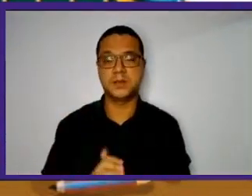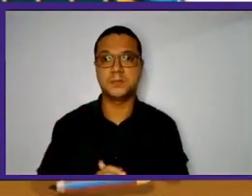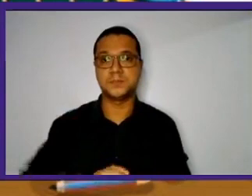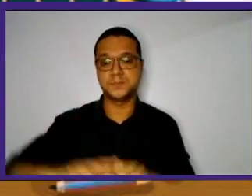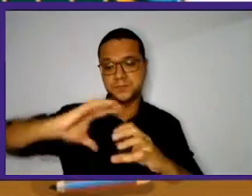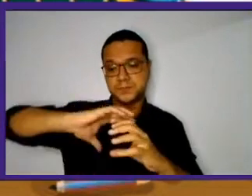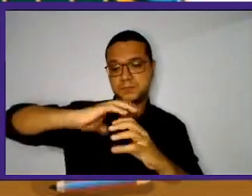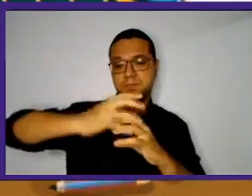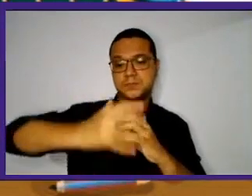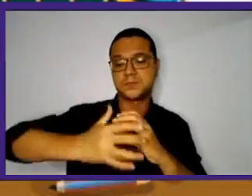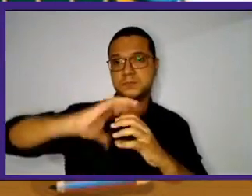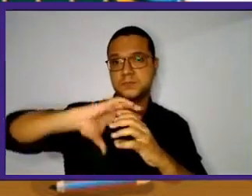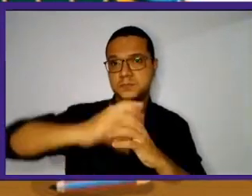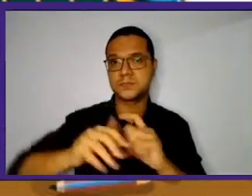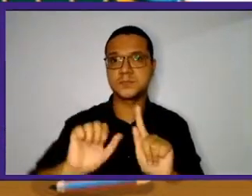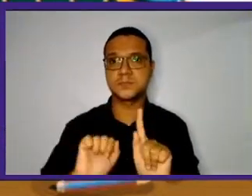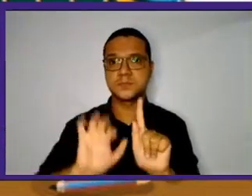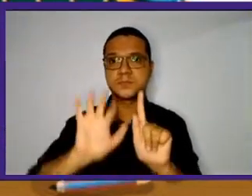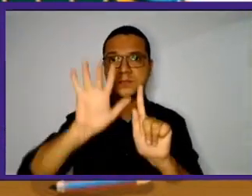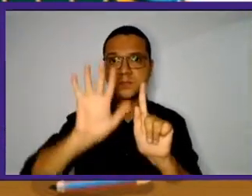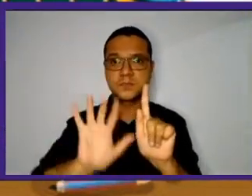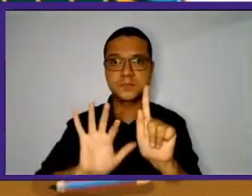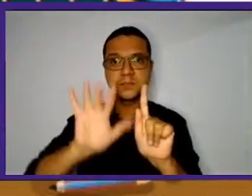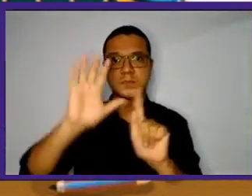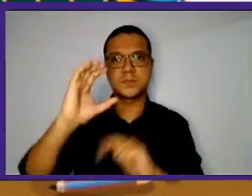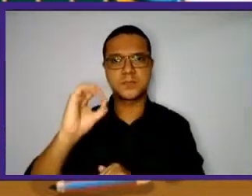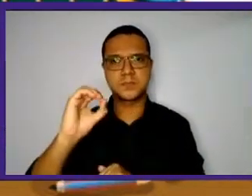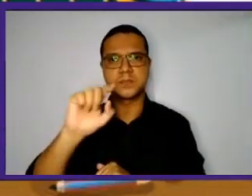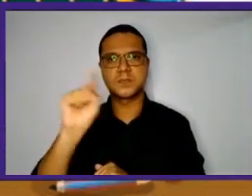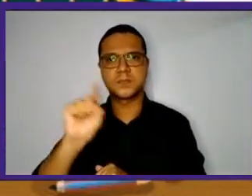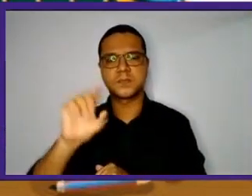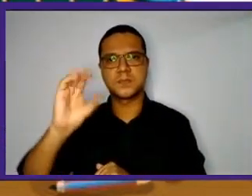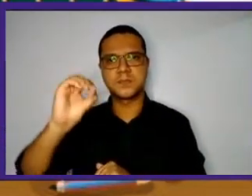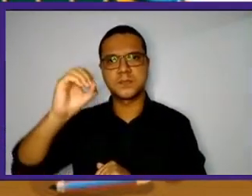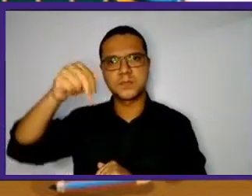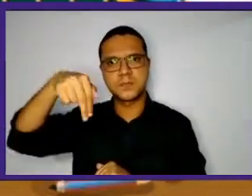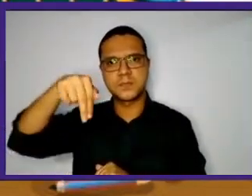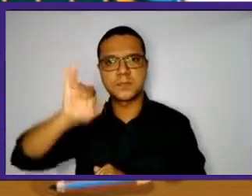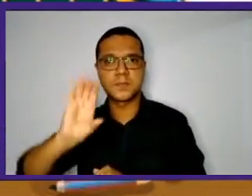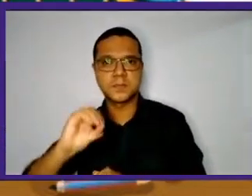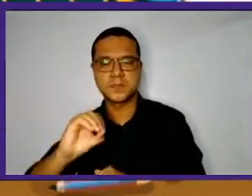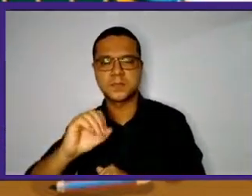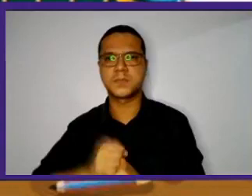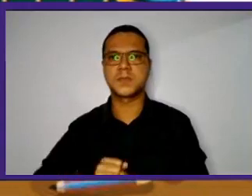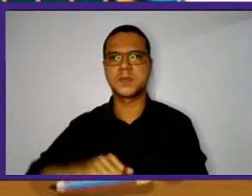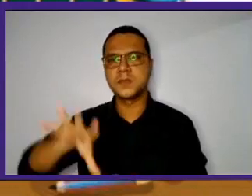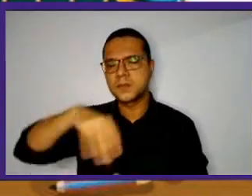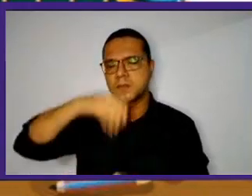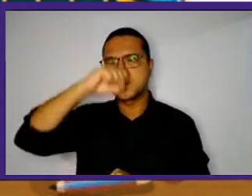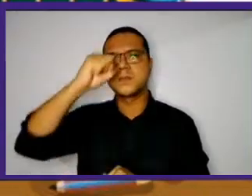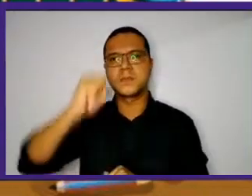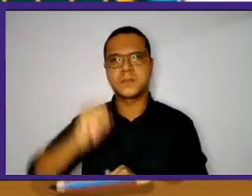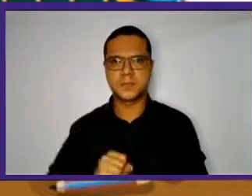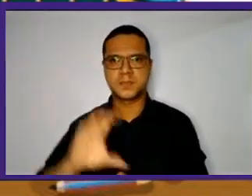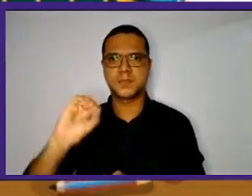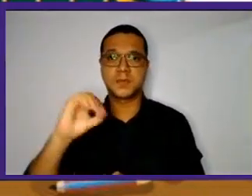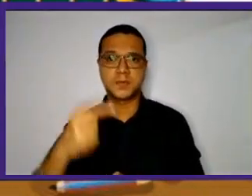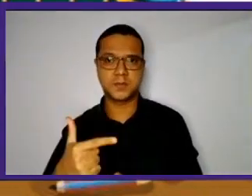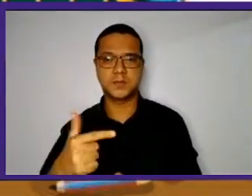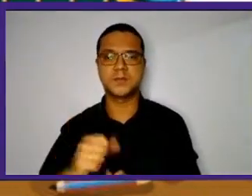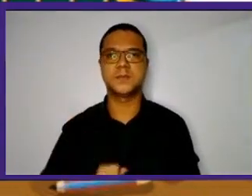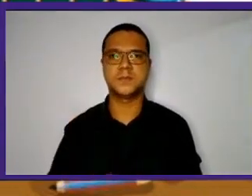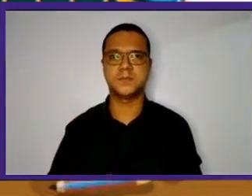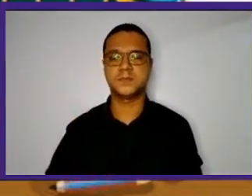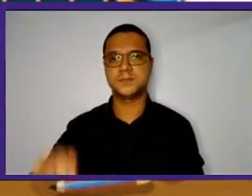é justamente formada por um gás. Ozônio parece uma coisa estranha? Que nada. O oxigênio da respiração, oxigênio, uma